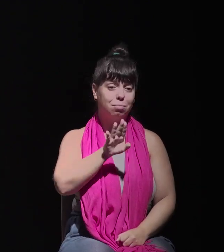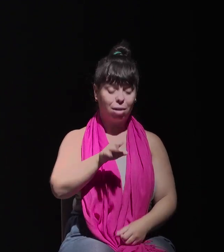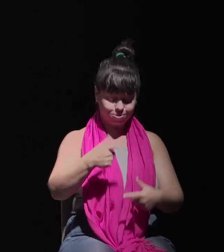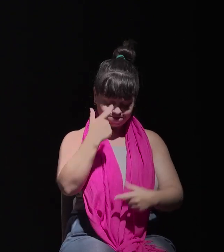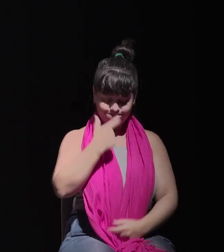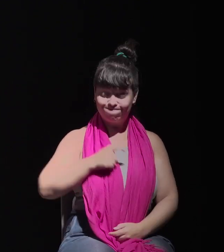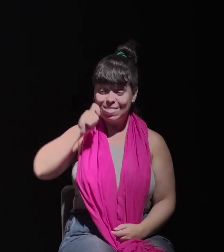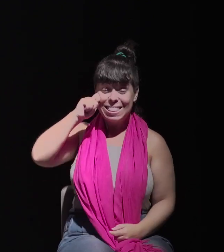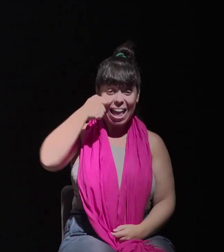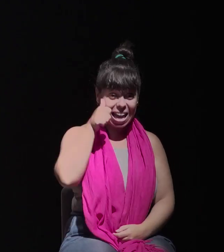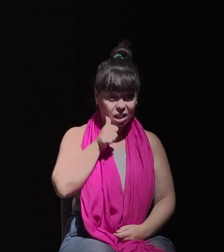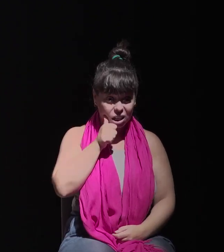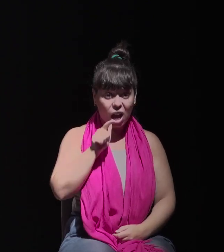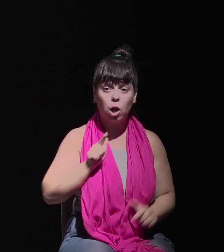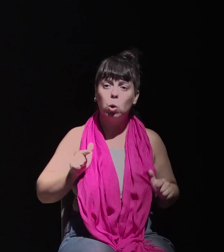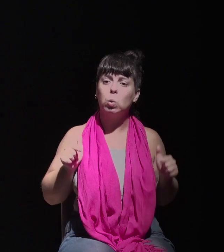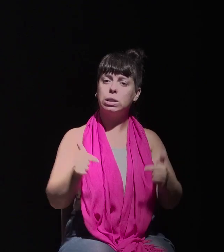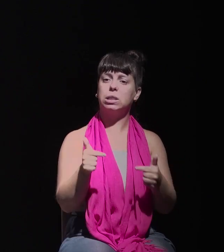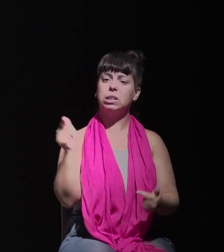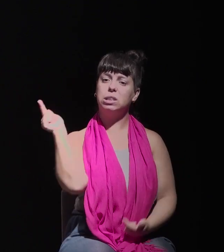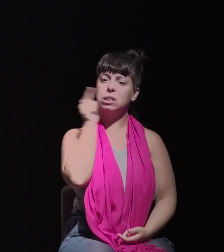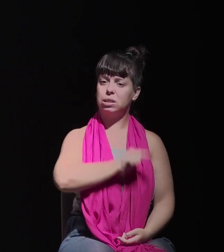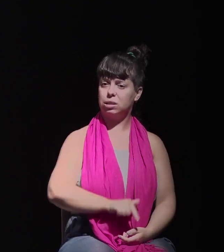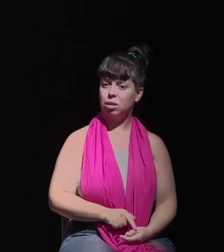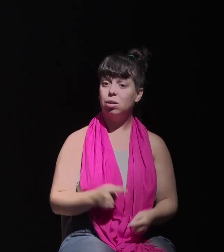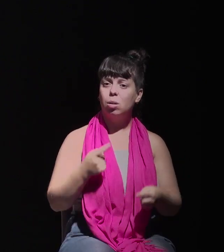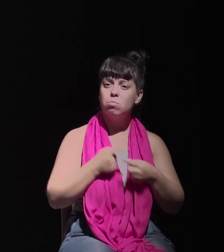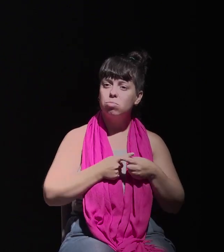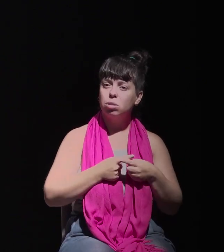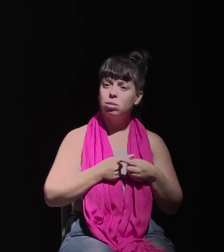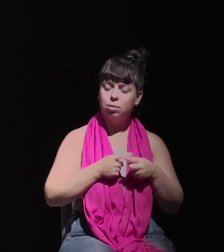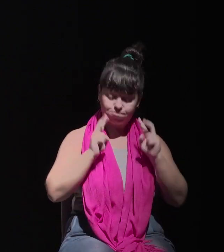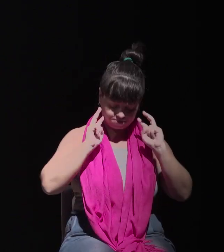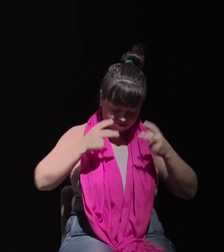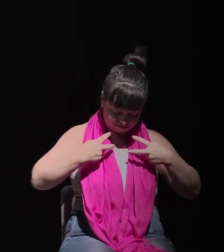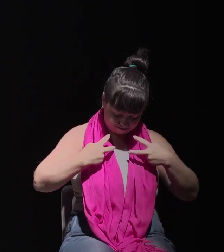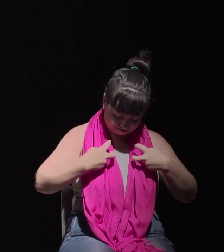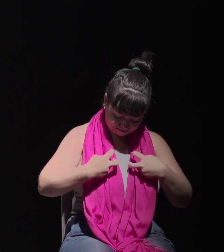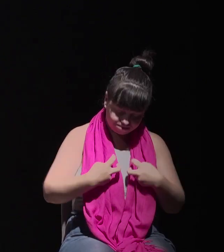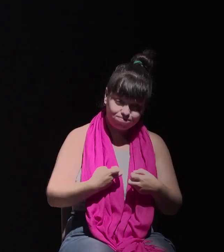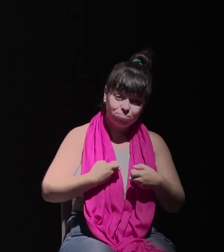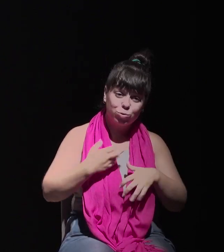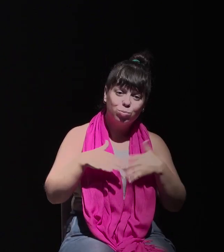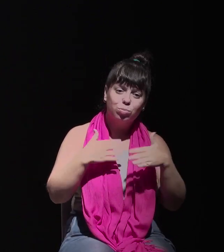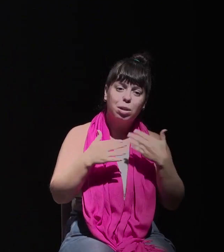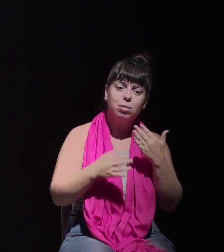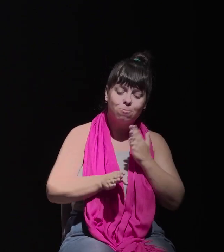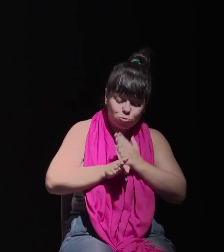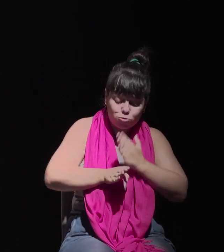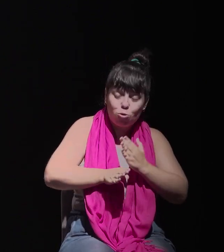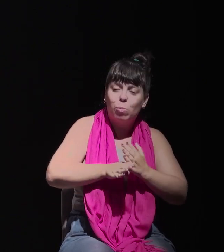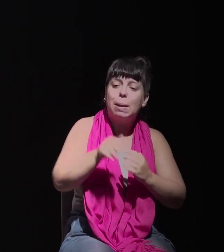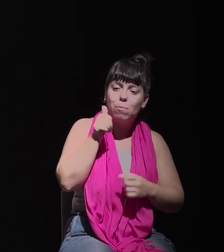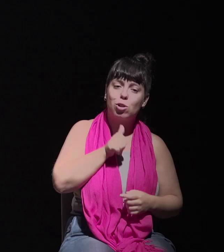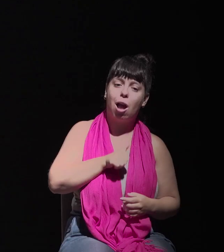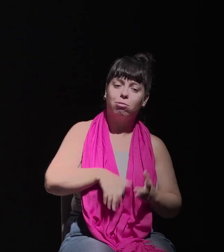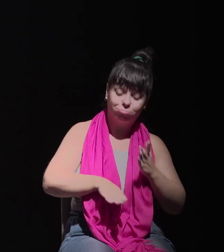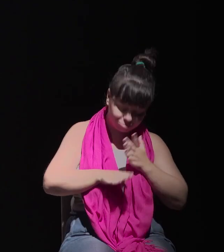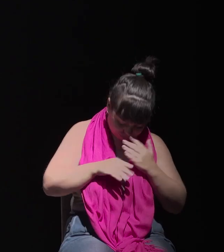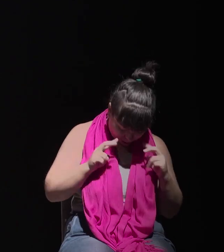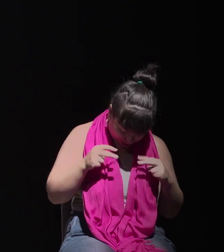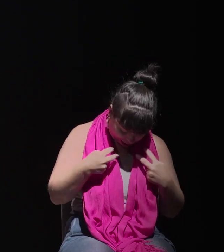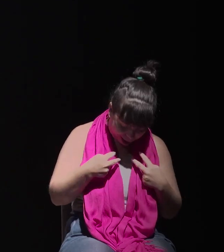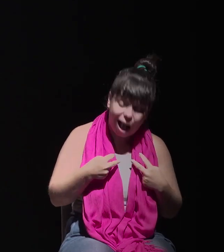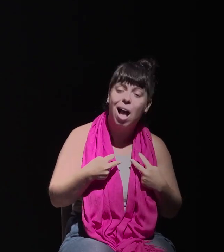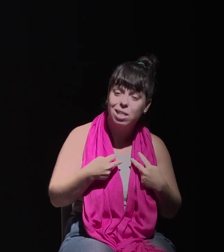conquista. Porque o processo dela de descoberta da racialidade passa por esse processo de descobrir-se mulher. E de entender-se